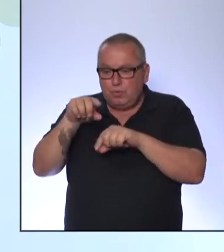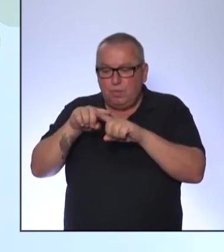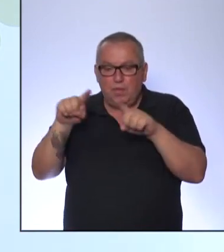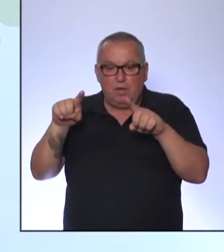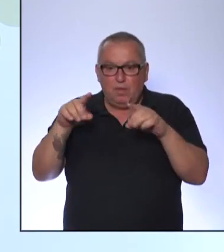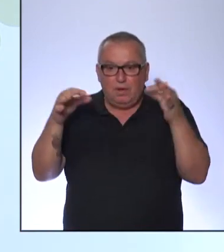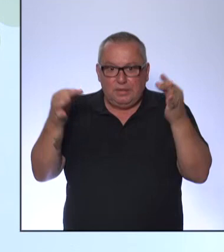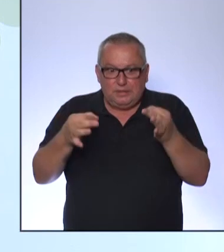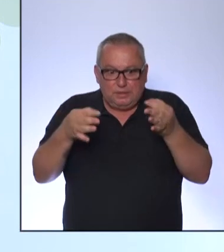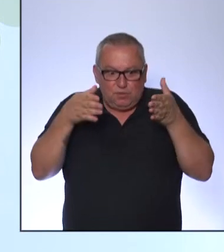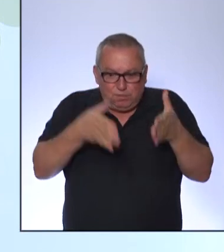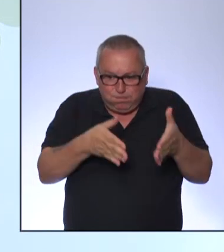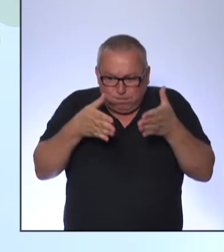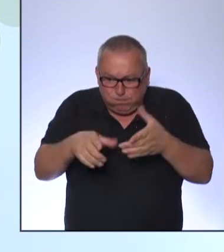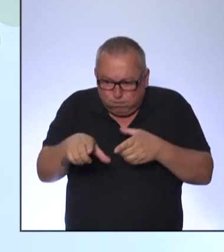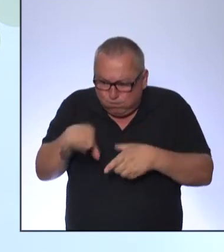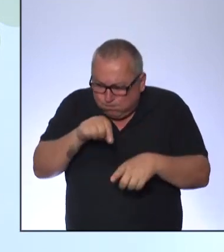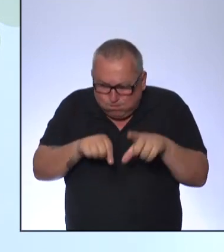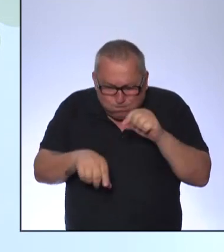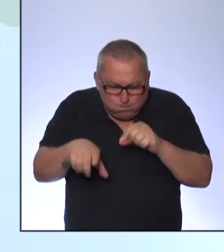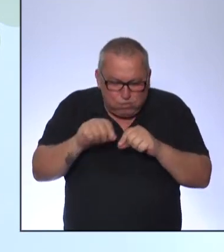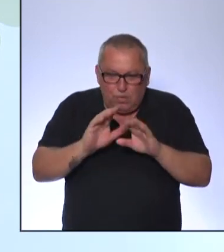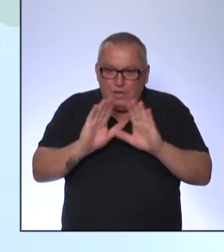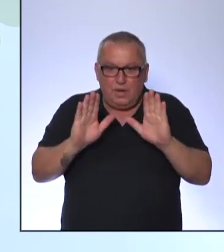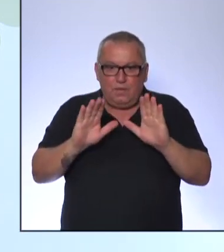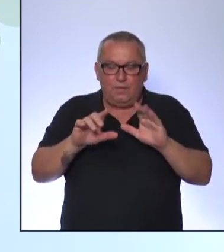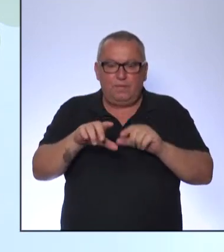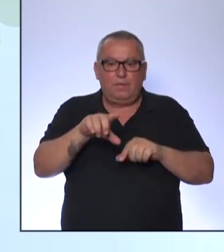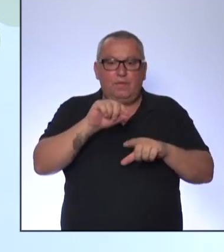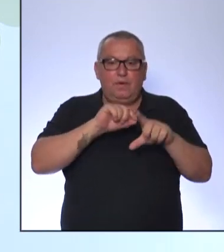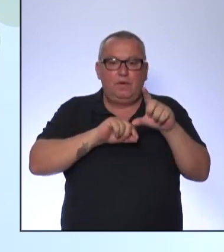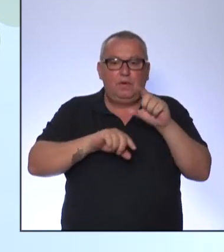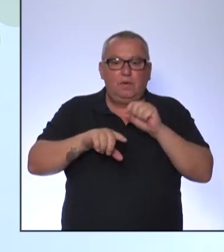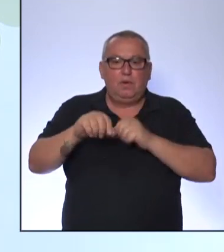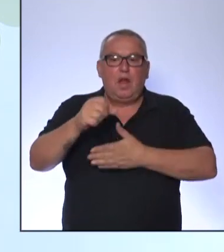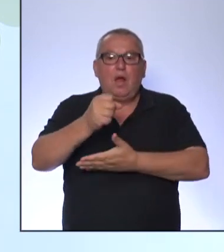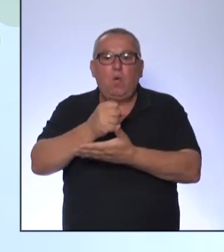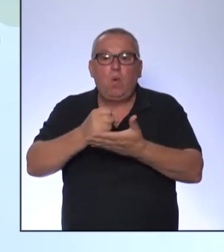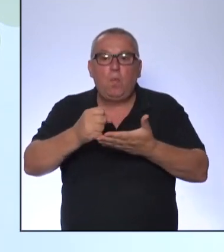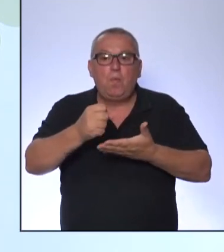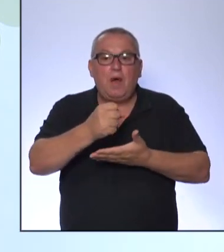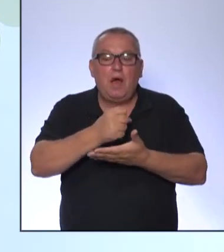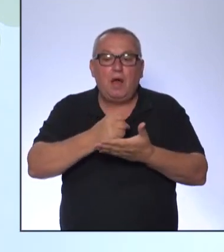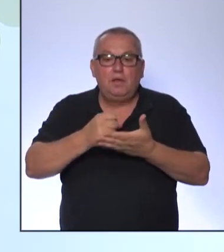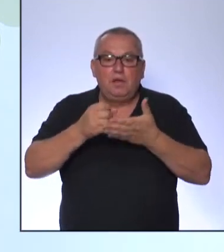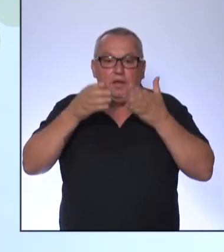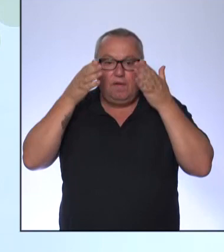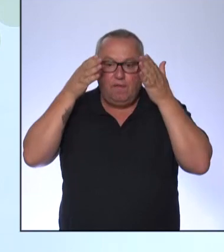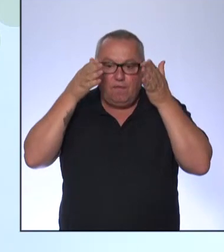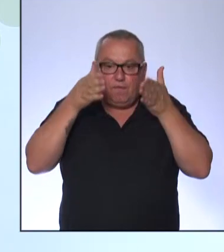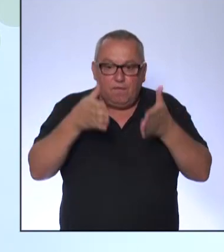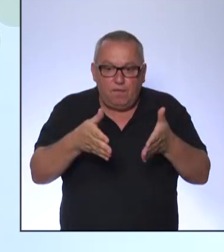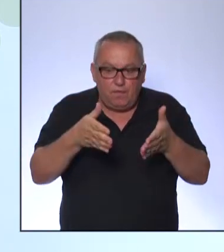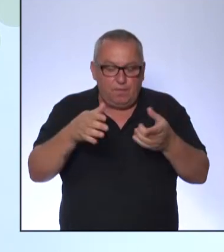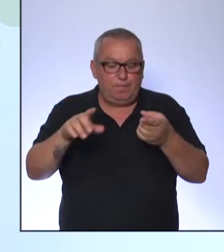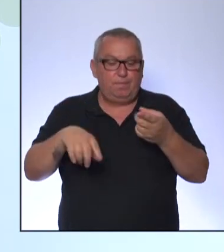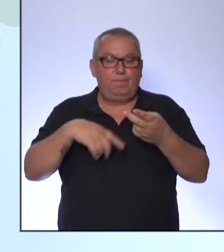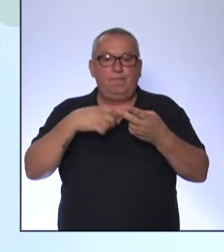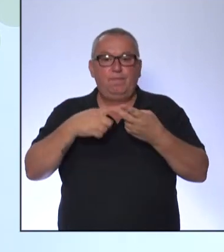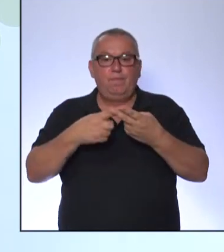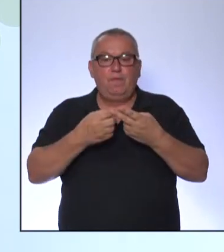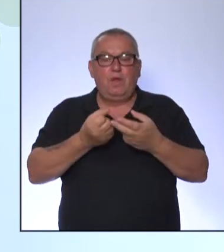apurado para selecionar. Então, ela vai selecionar com base, por exemplo, em concentração, com base em